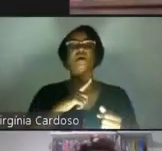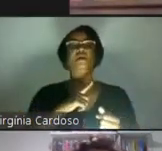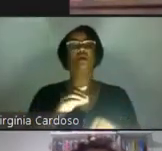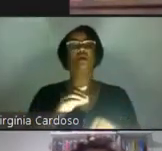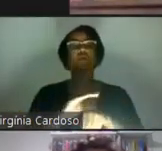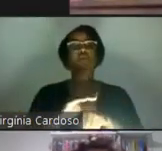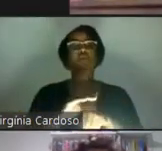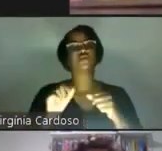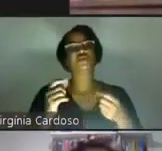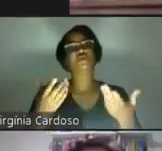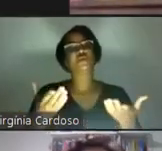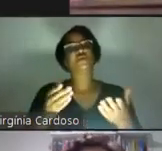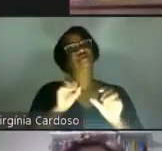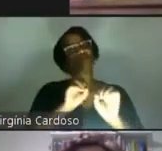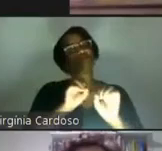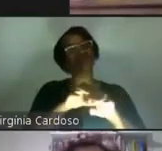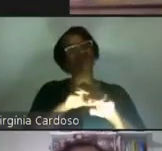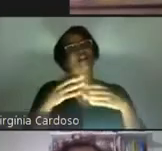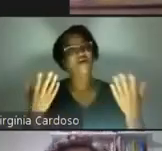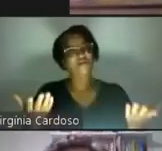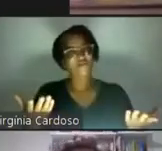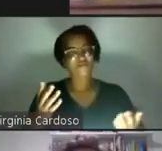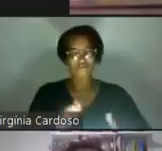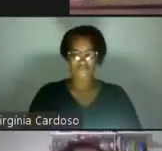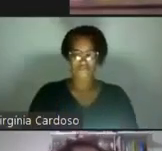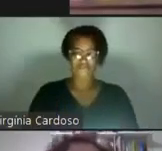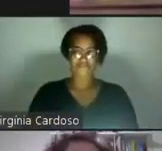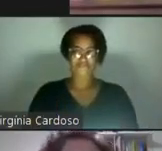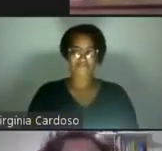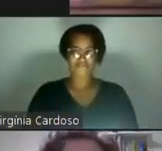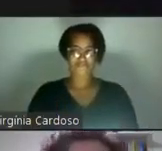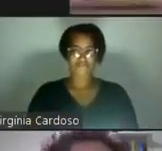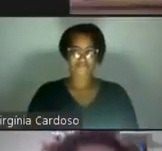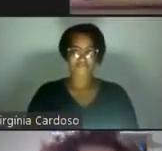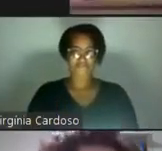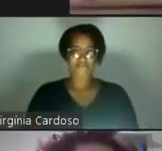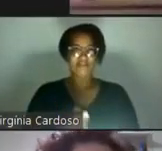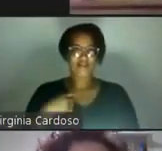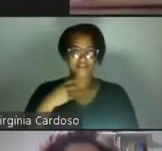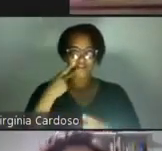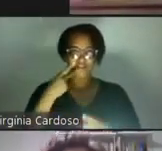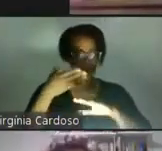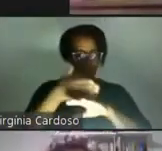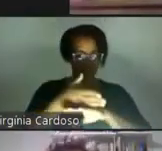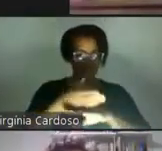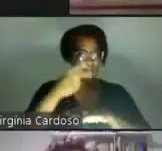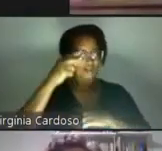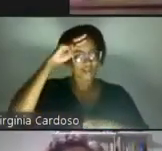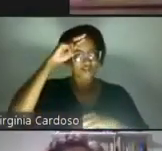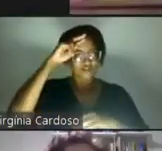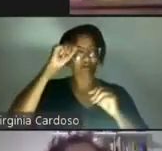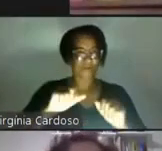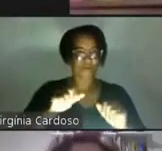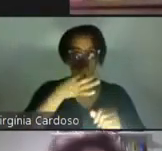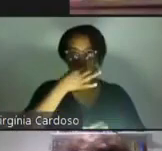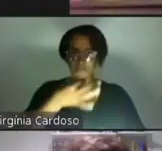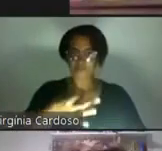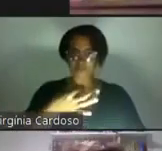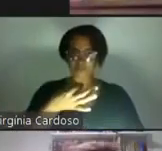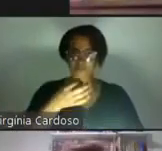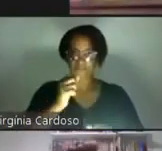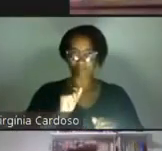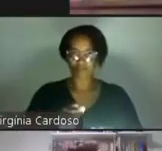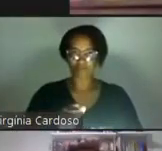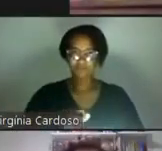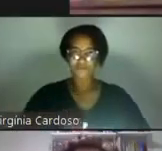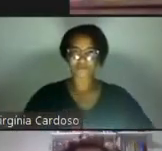eu gostaria, mas aí custa. Deixa eu dar um toque assim, deixa eu me meter nessa história, posso dar vida? Lógico, claro, pelo